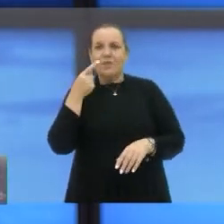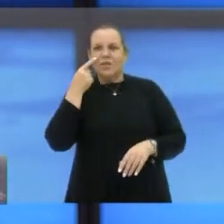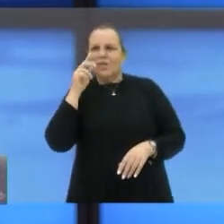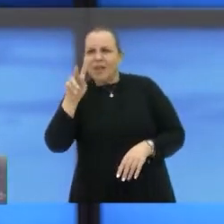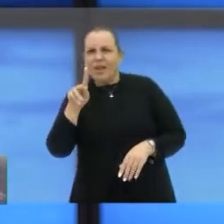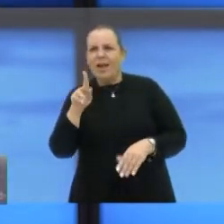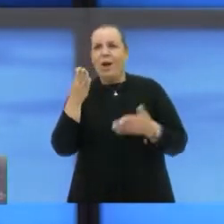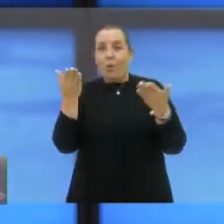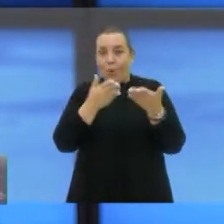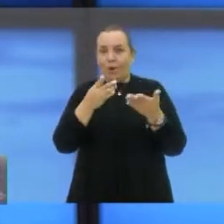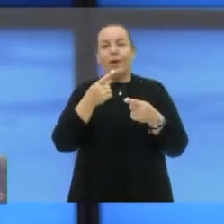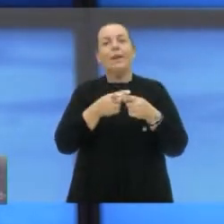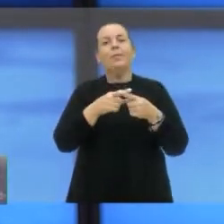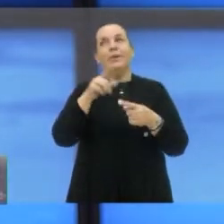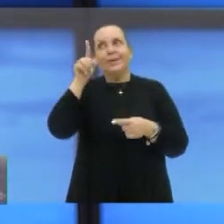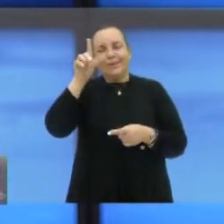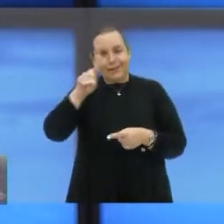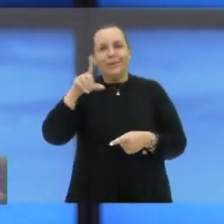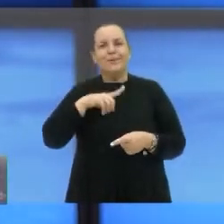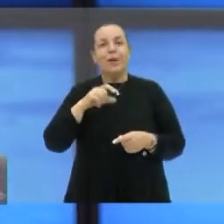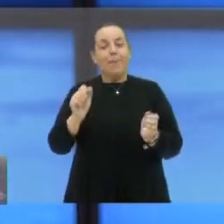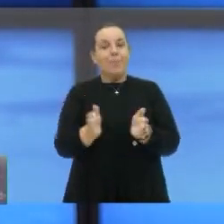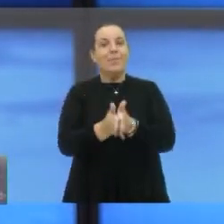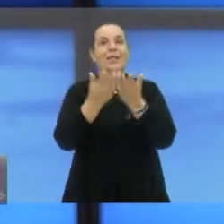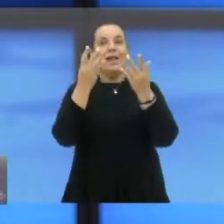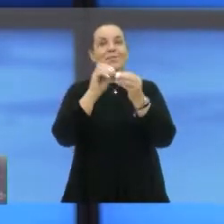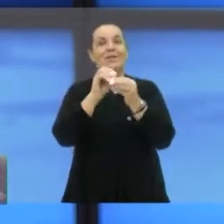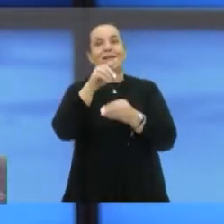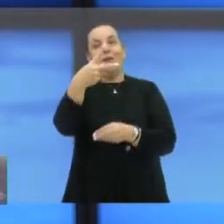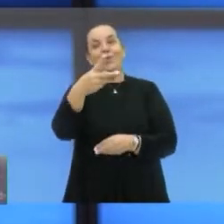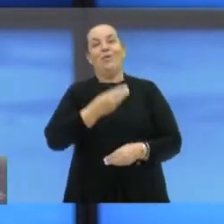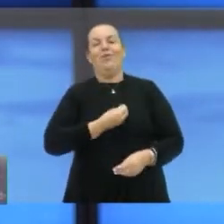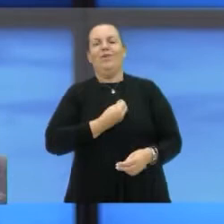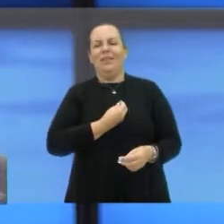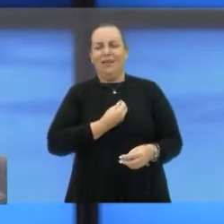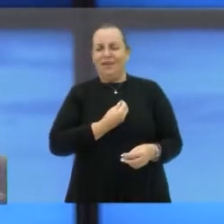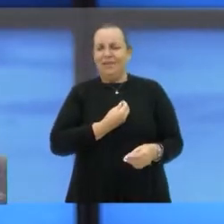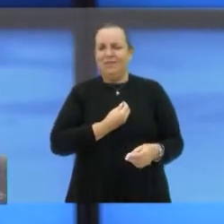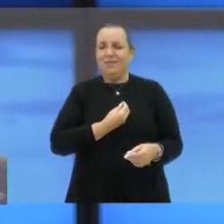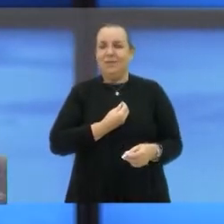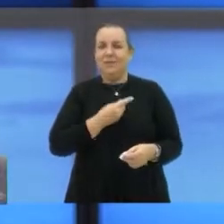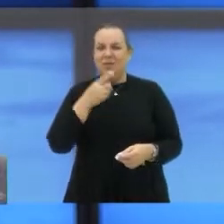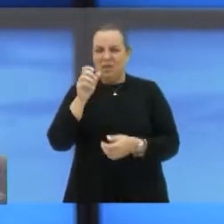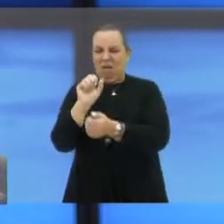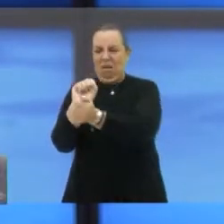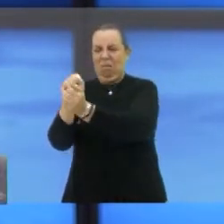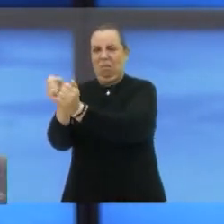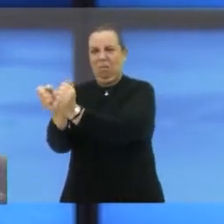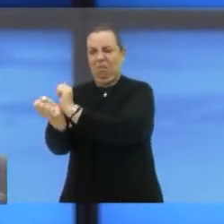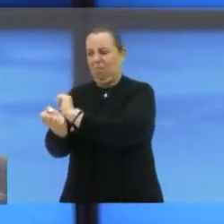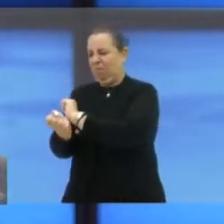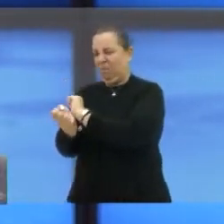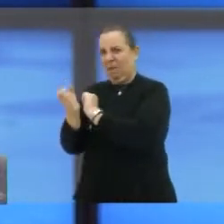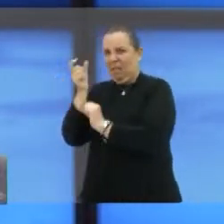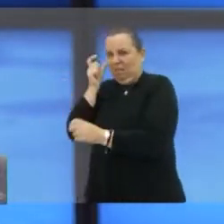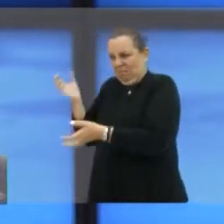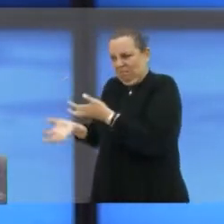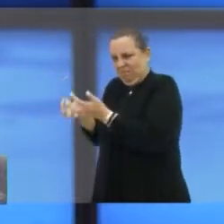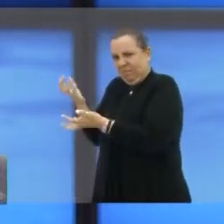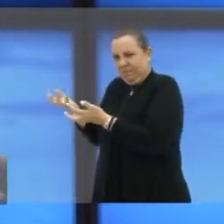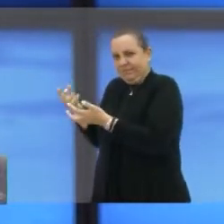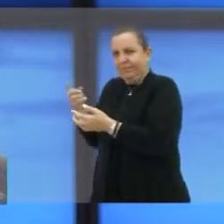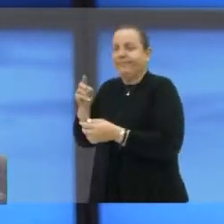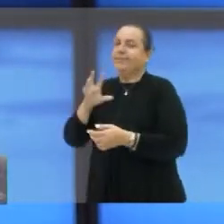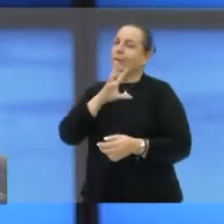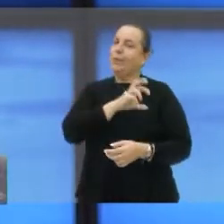vida. Você que estava amarrado nas armadilhas de Satanás, o amor te liberta.